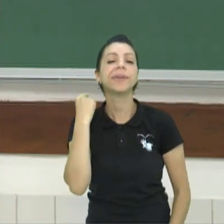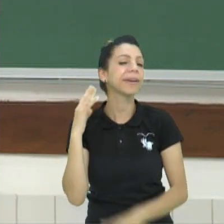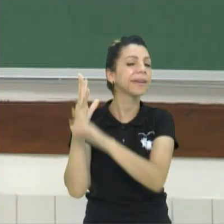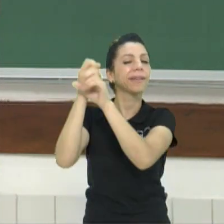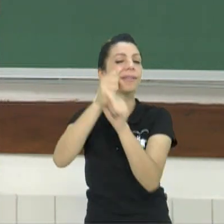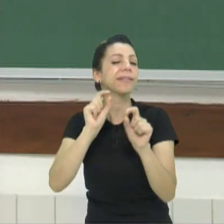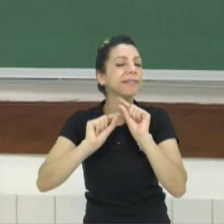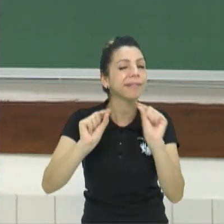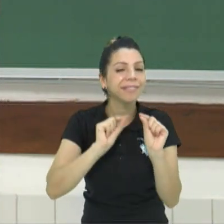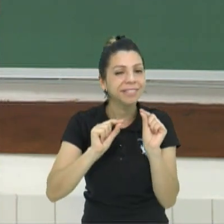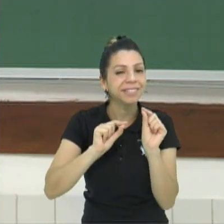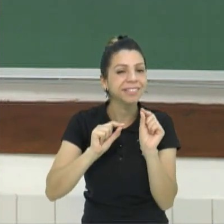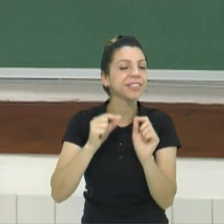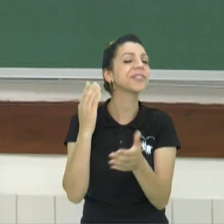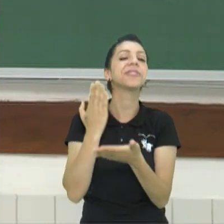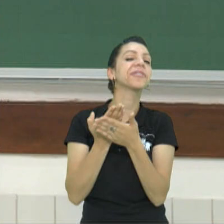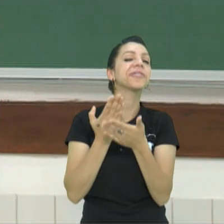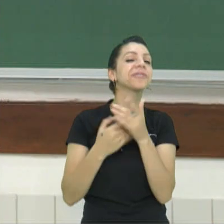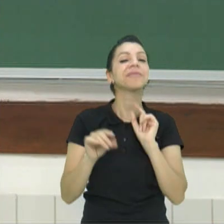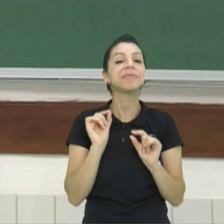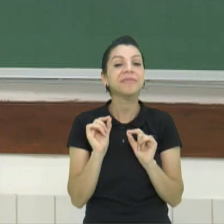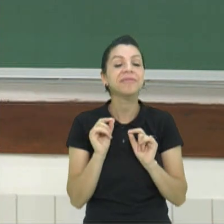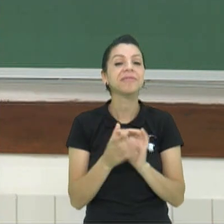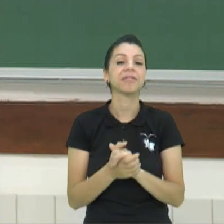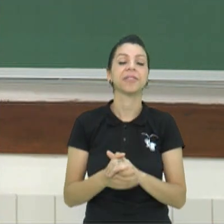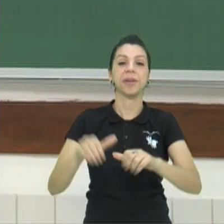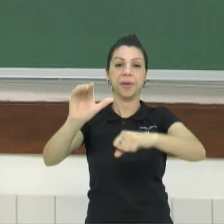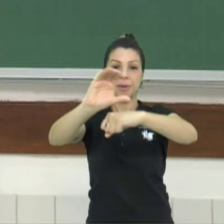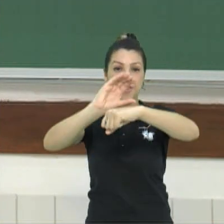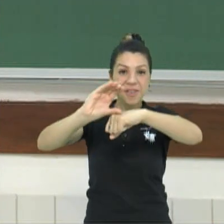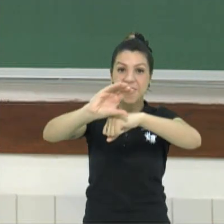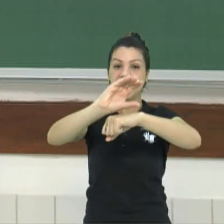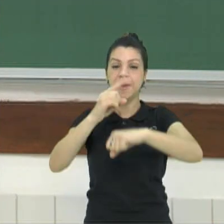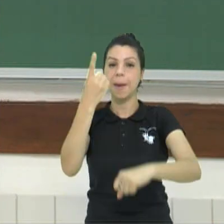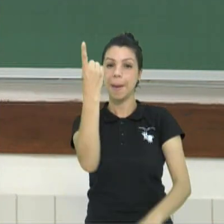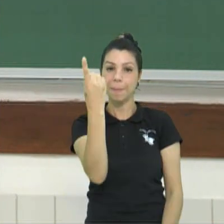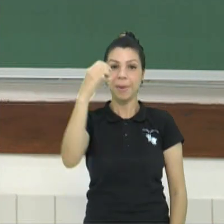lembrado, criança? Lembra do que nós falamos? Constituição de